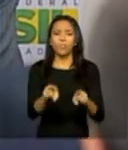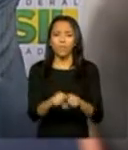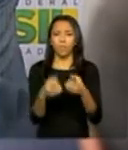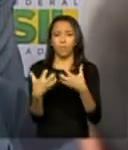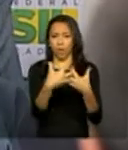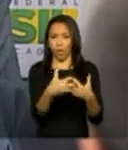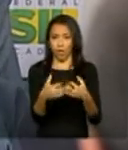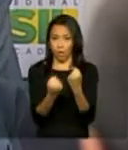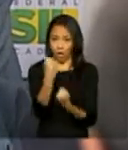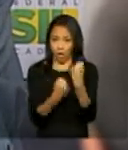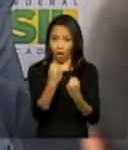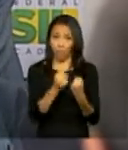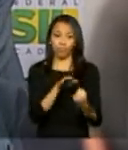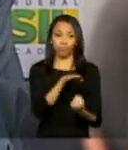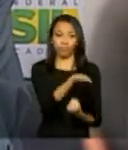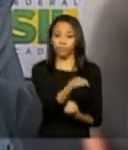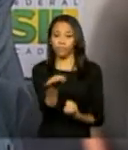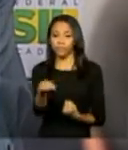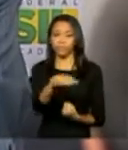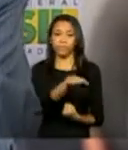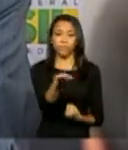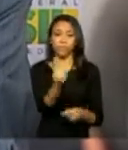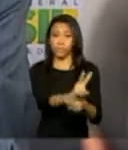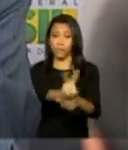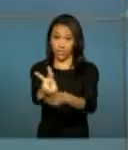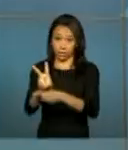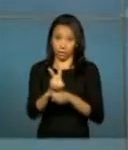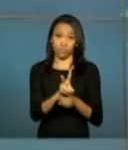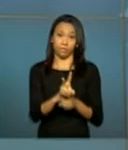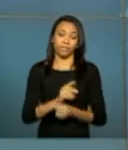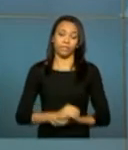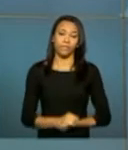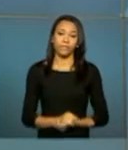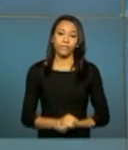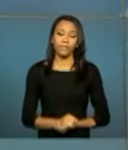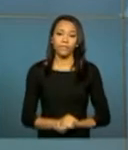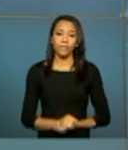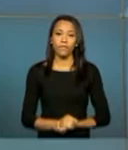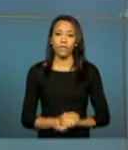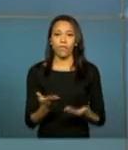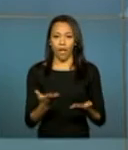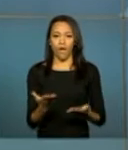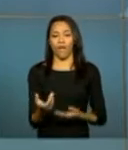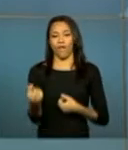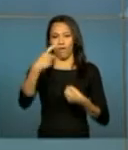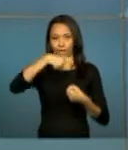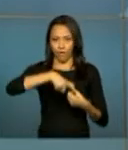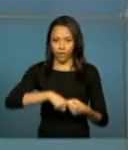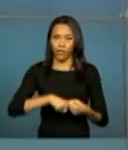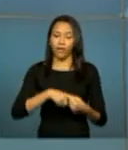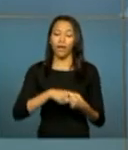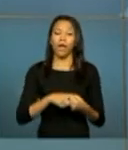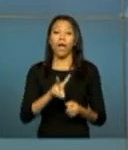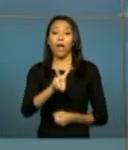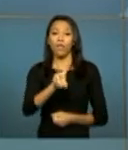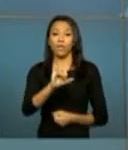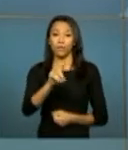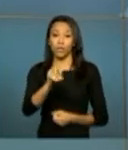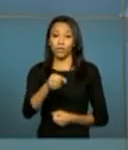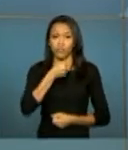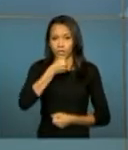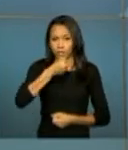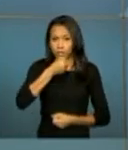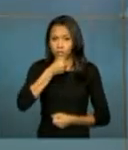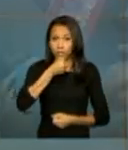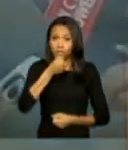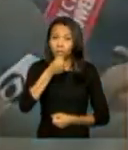em Três Lagoas, no Mato Grosso do Sul. E suporte tecnologia. Nós vamos agora acompanhar ao vivo a entrevista da